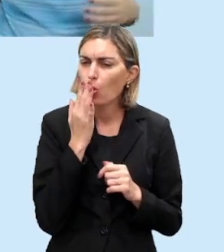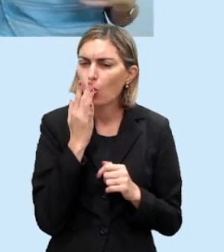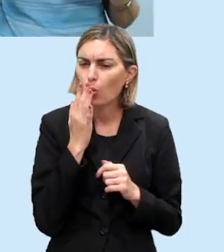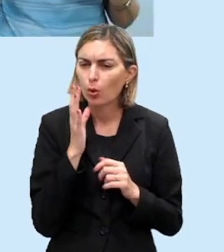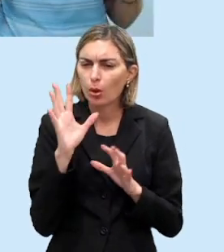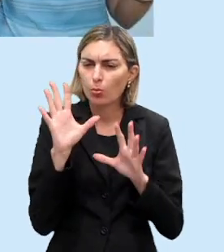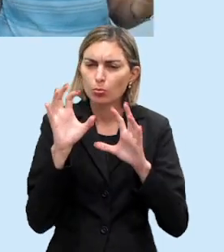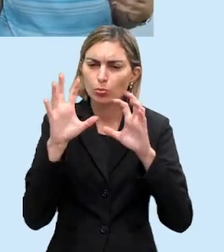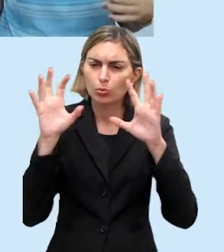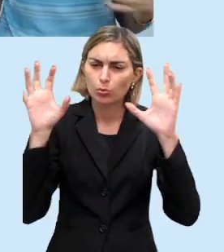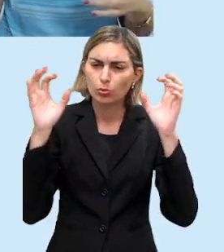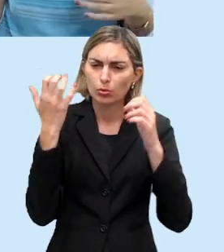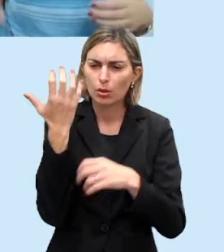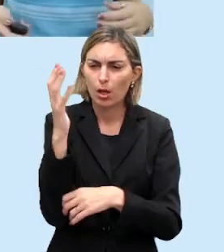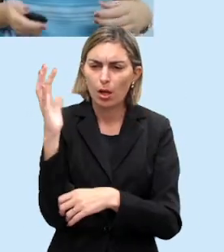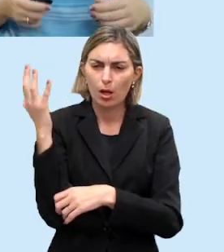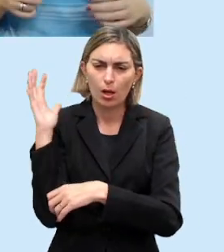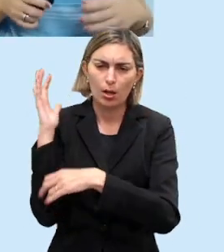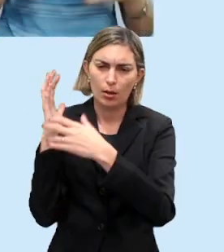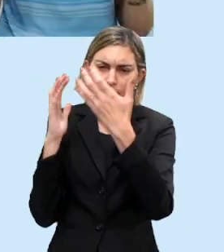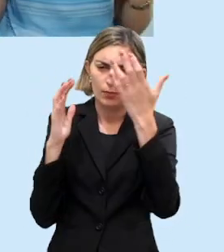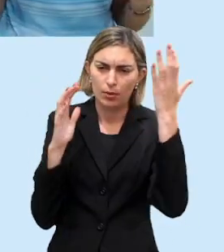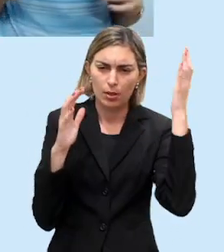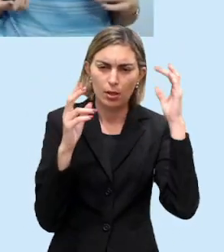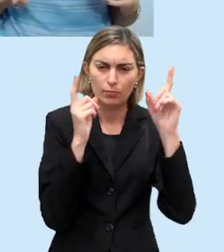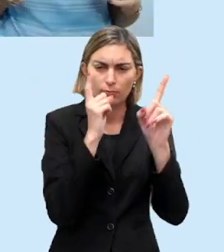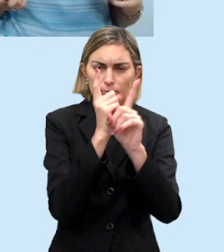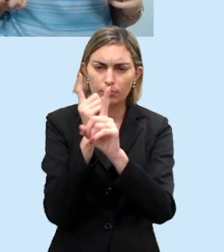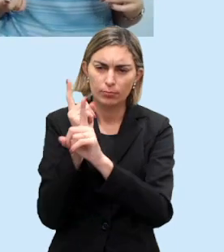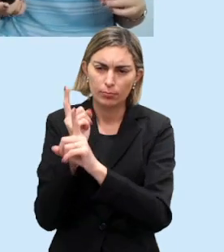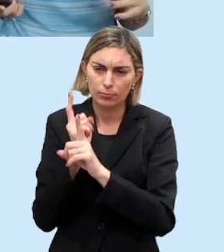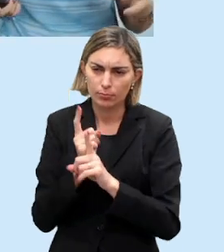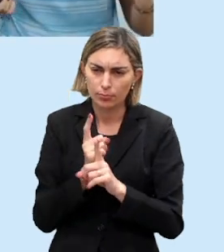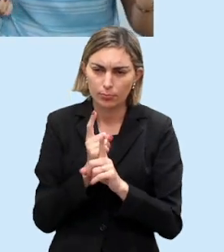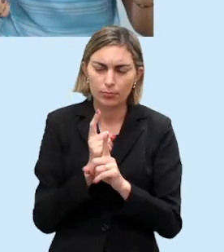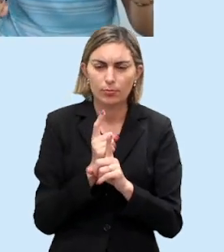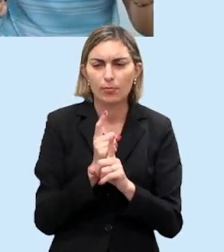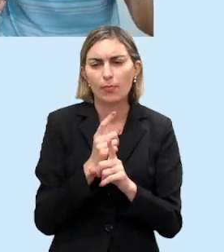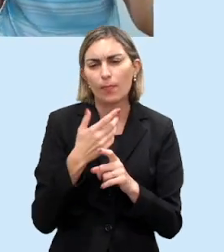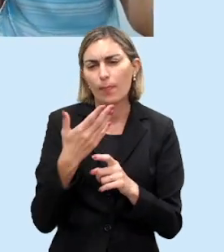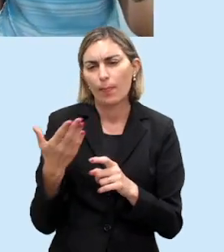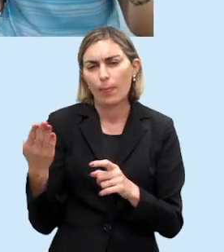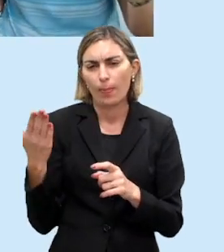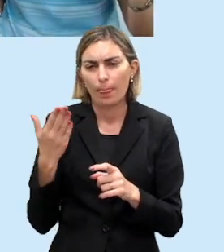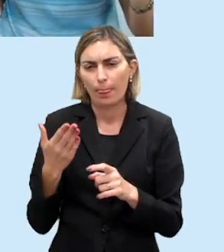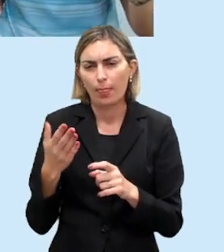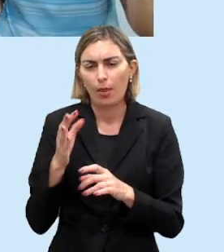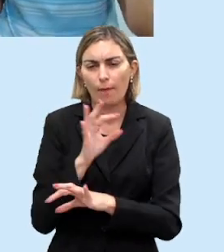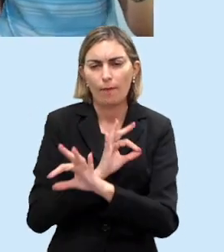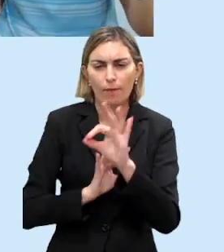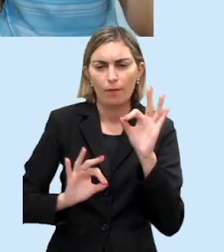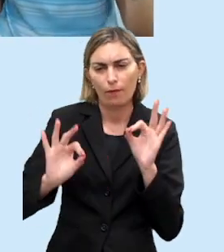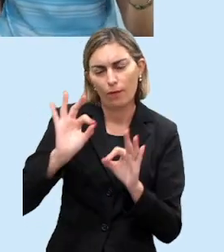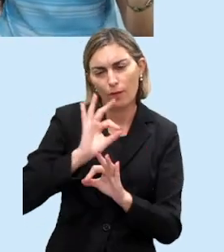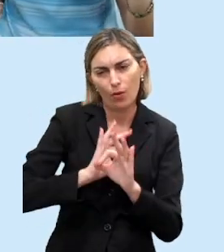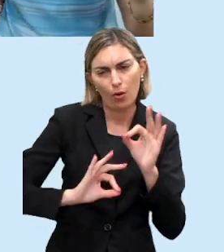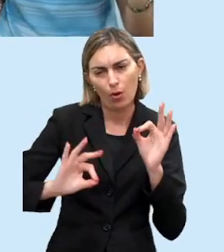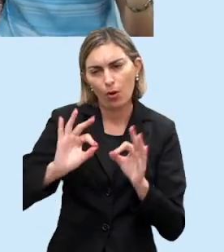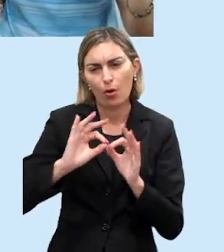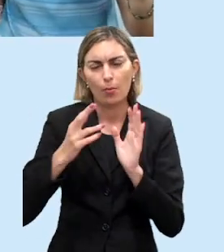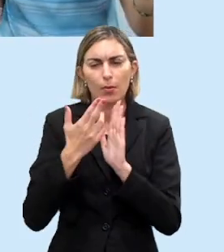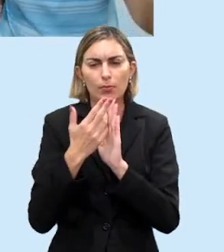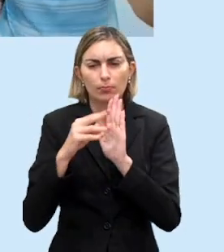das aves que a gente encontra lá naquele ecossistema. Então veja que é uma forma de fazer design